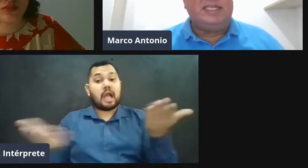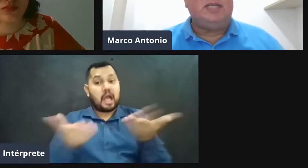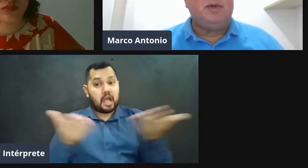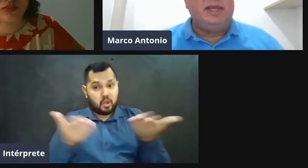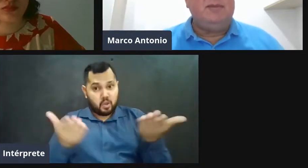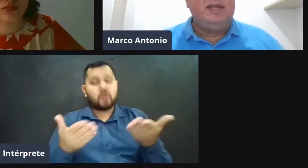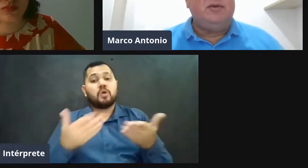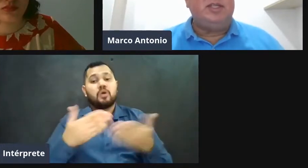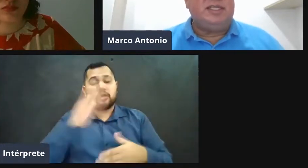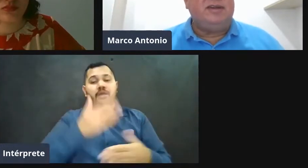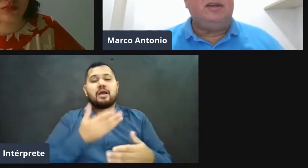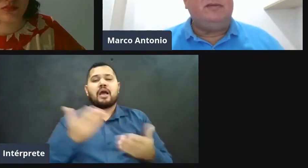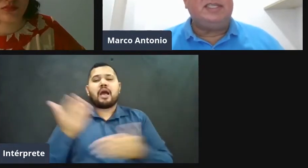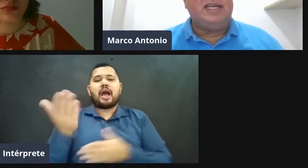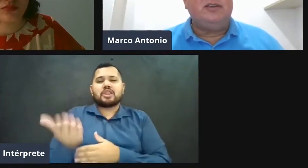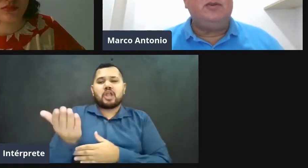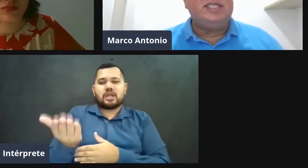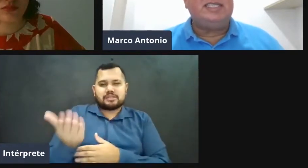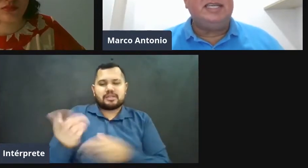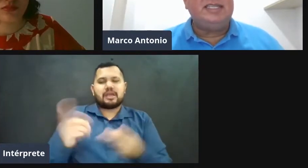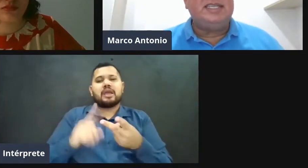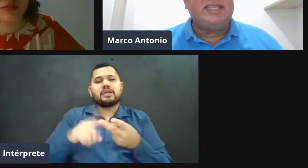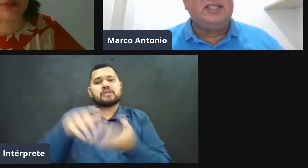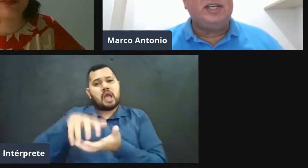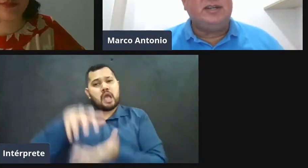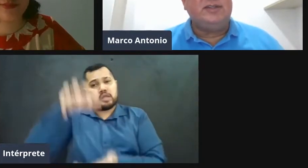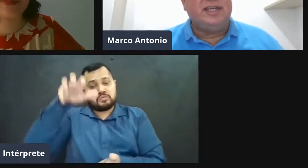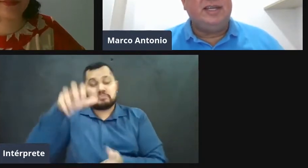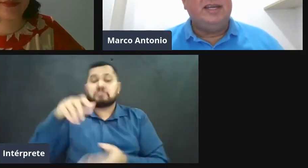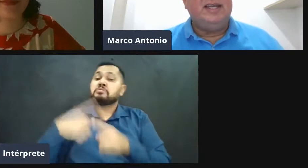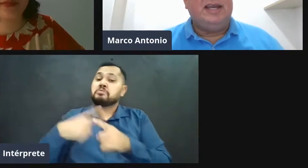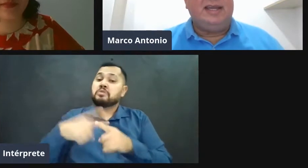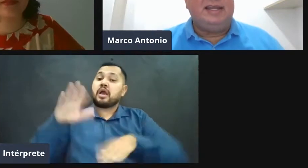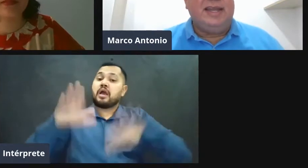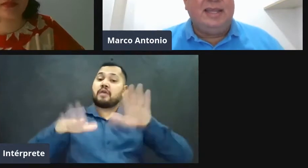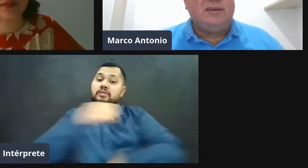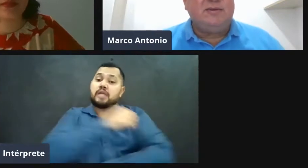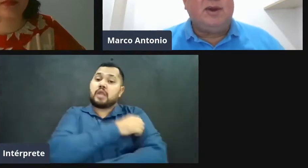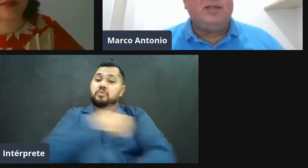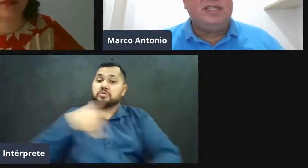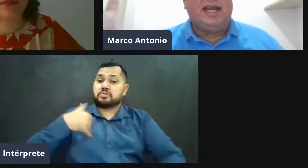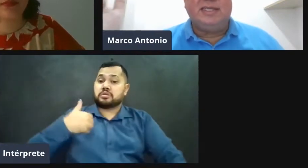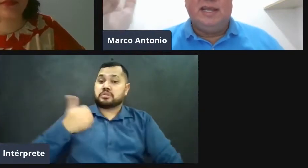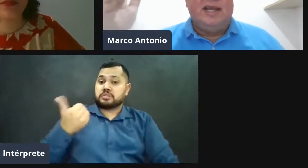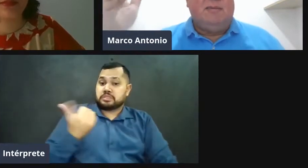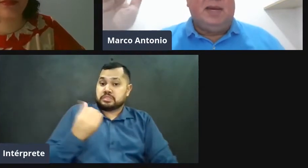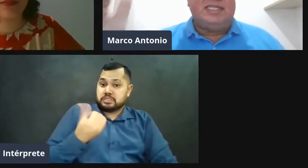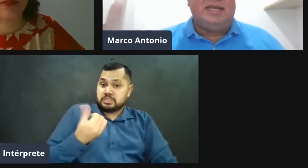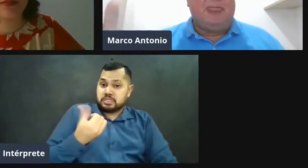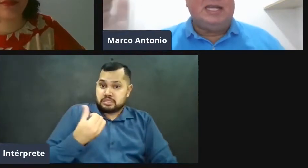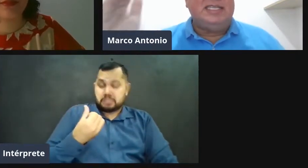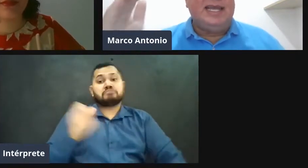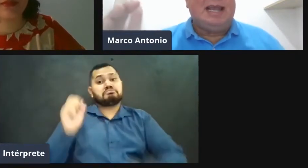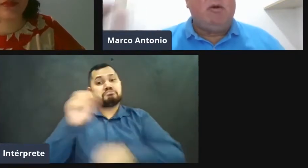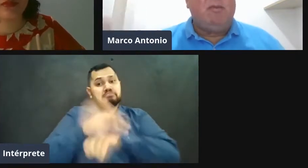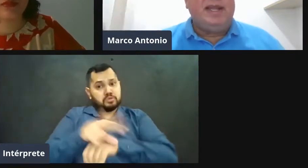Eu falo de adolescente porque tem menino hoje entrando na universidade com 16, 17 anos, né? Ainda nem são de maiores de idade. Mas, assim, a gente tem